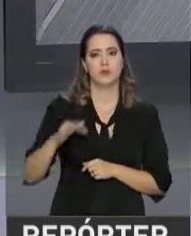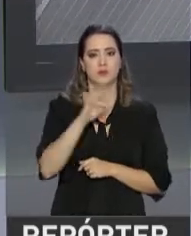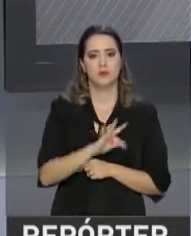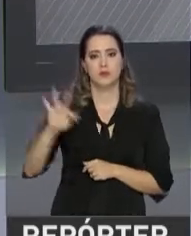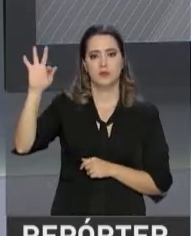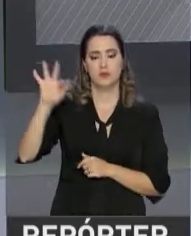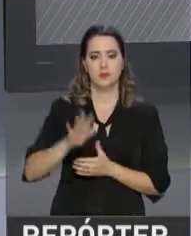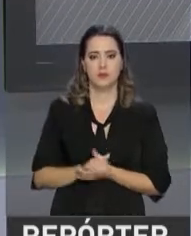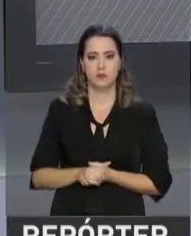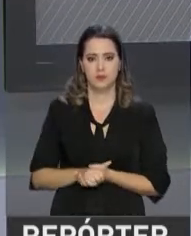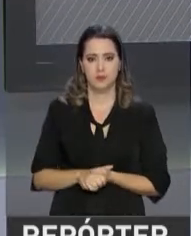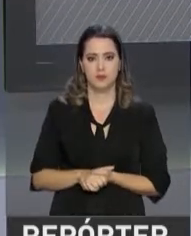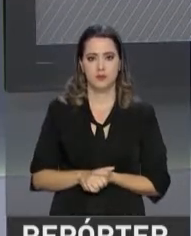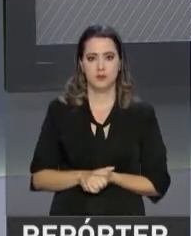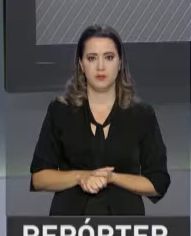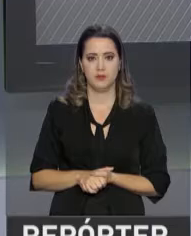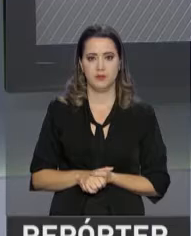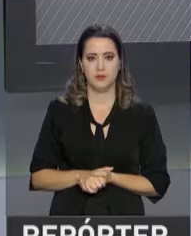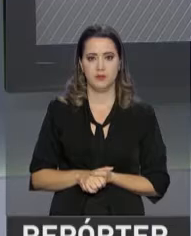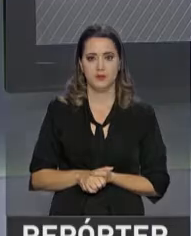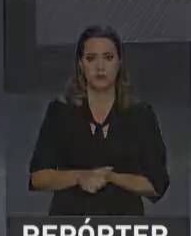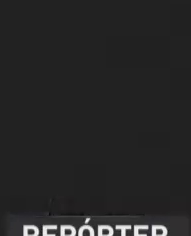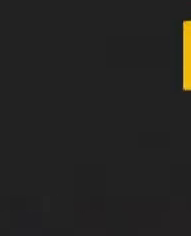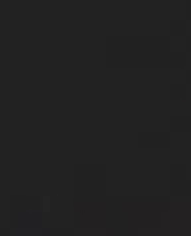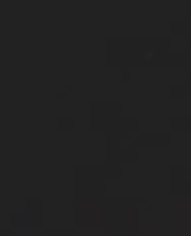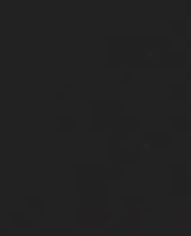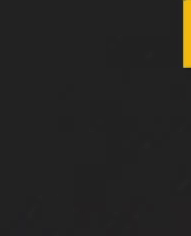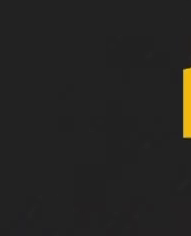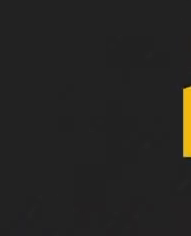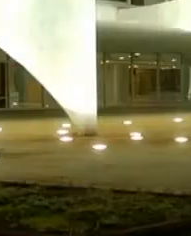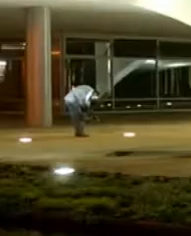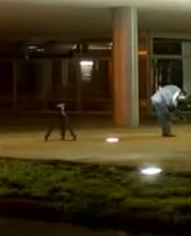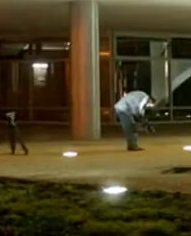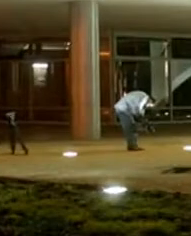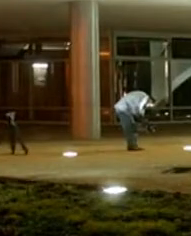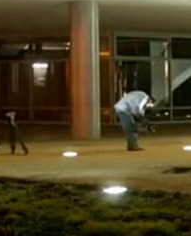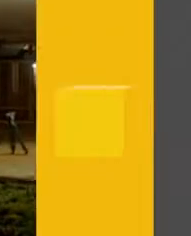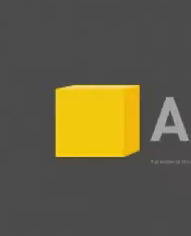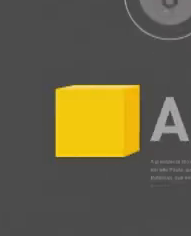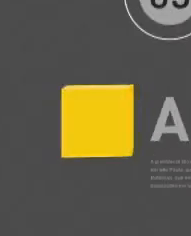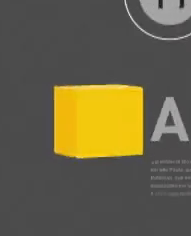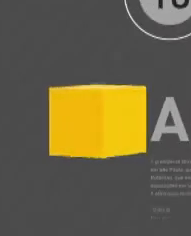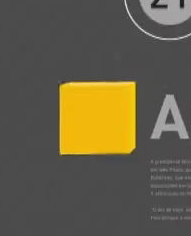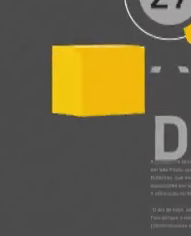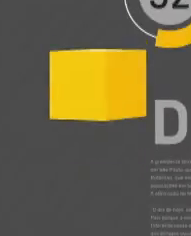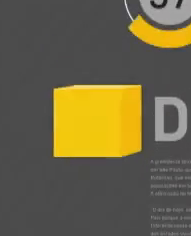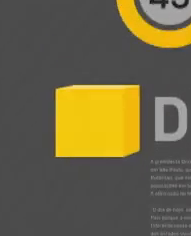NBR, a TV do Governo Federal.